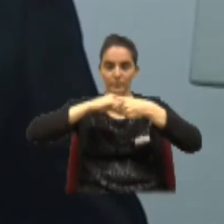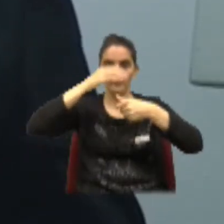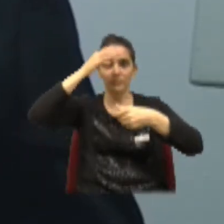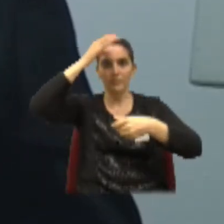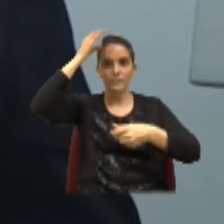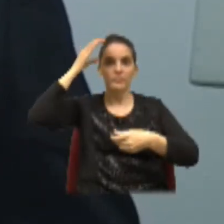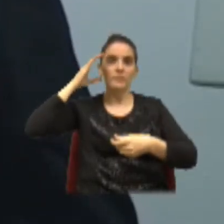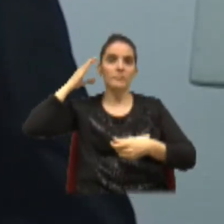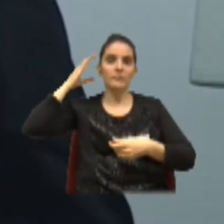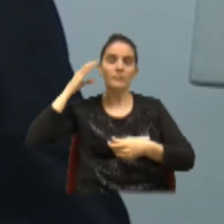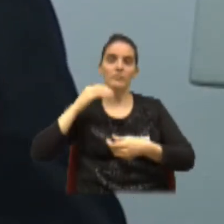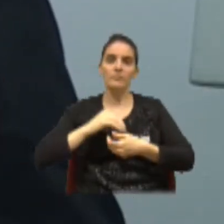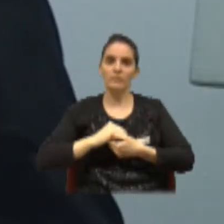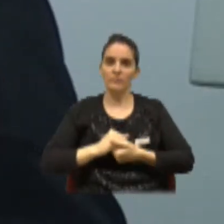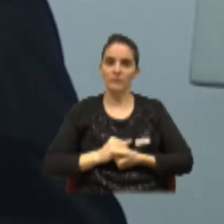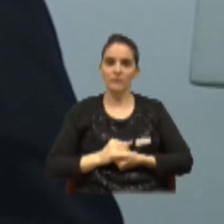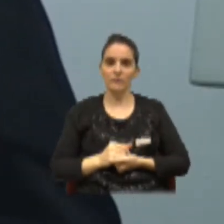Carol